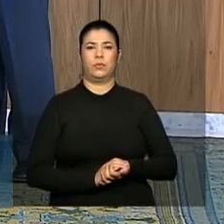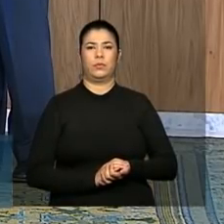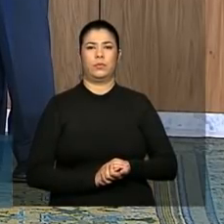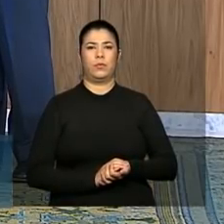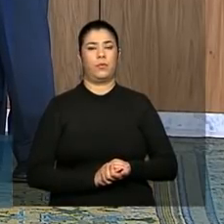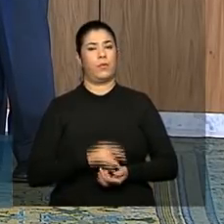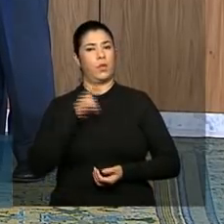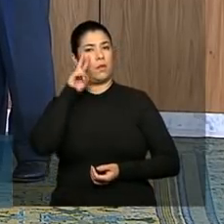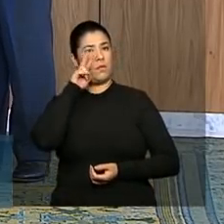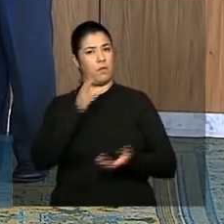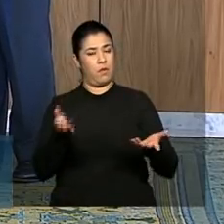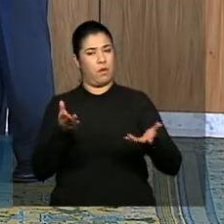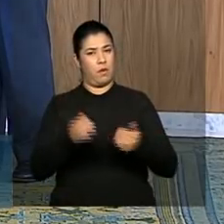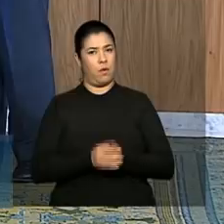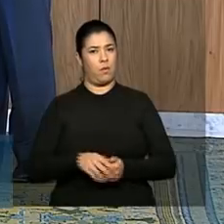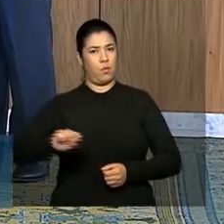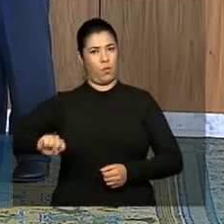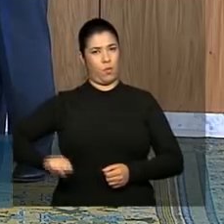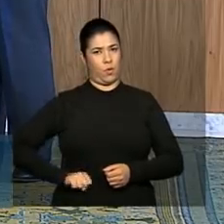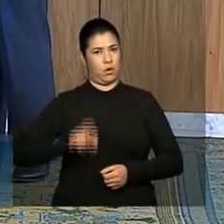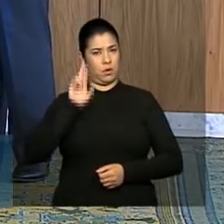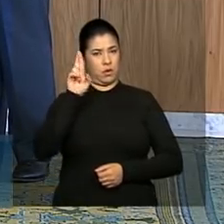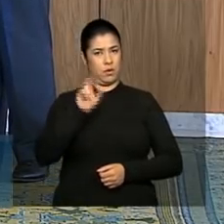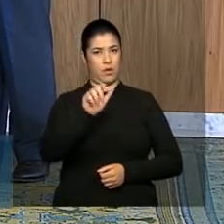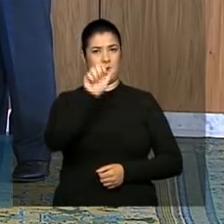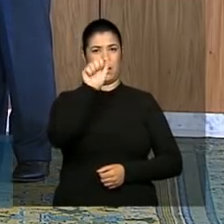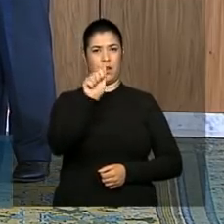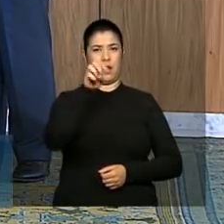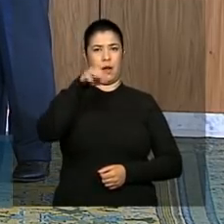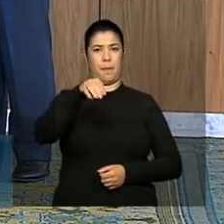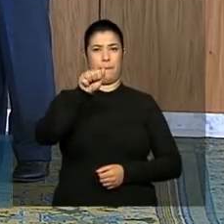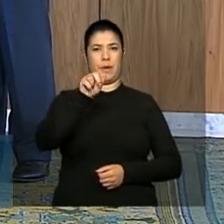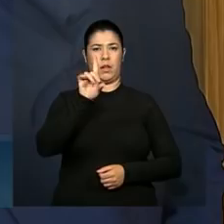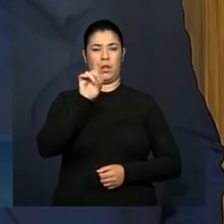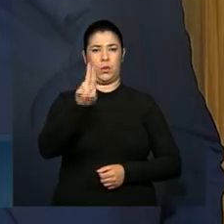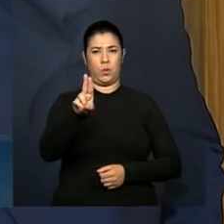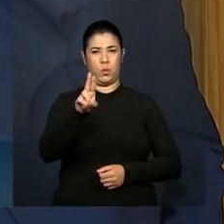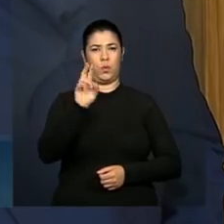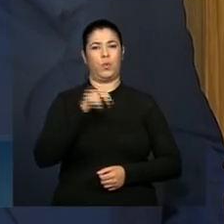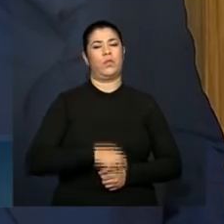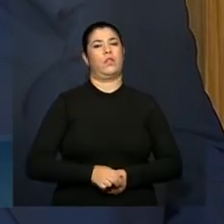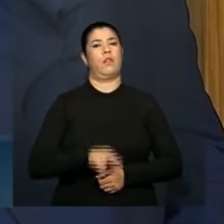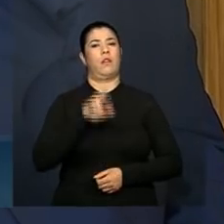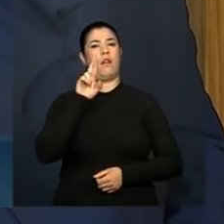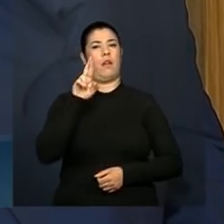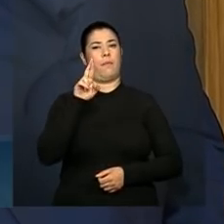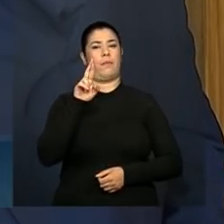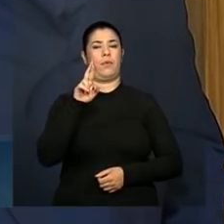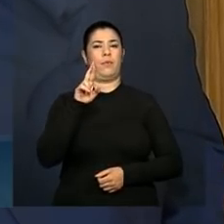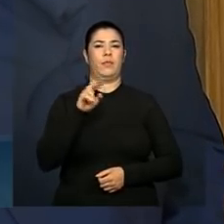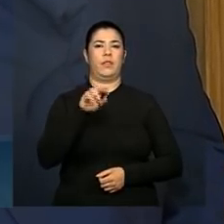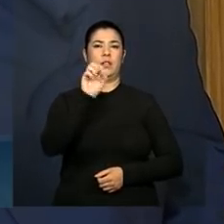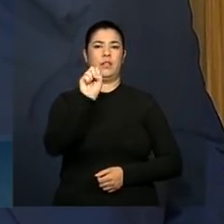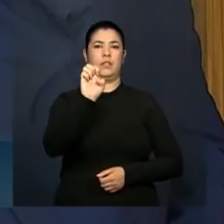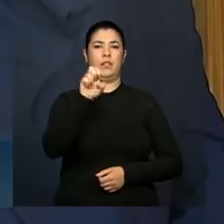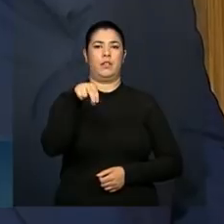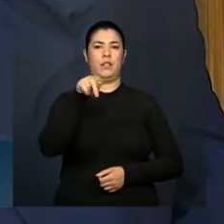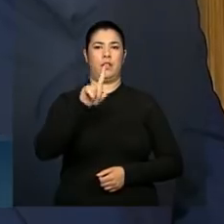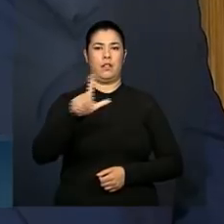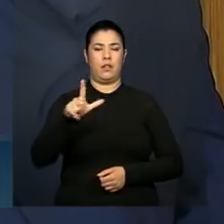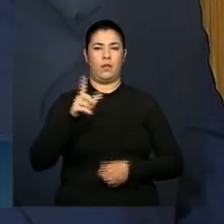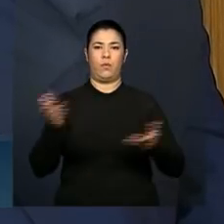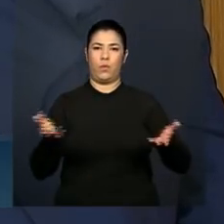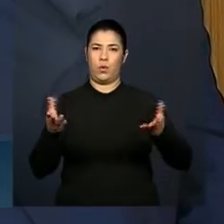Esse, portanto, é o embaixador Amadou Ndiaye, da República do Senegal. Está entregando